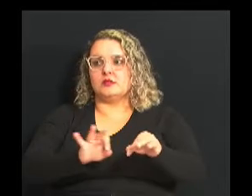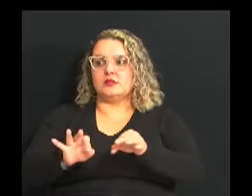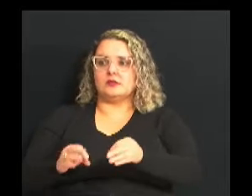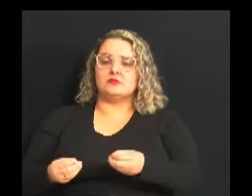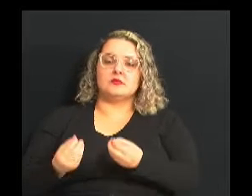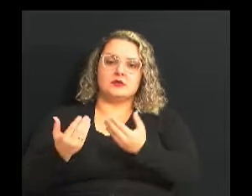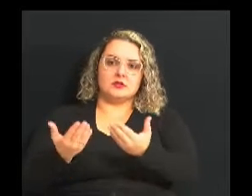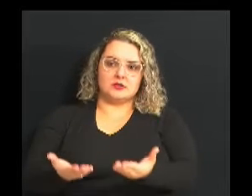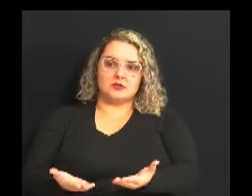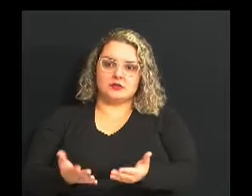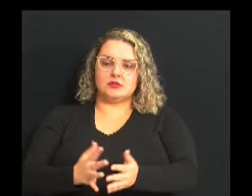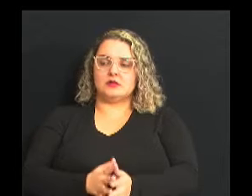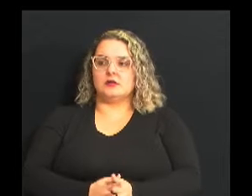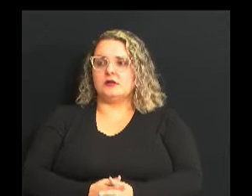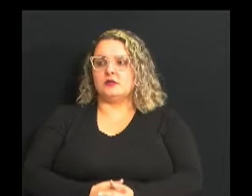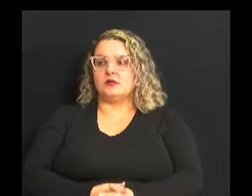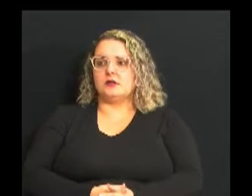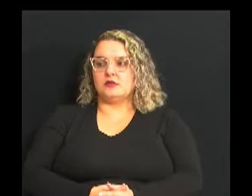passando, eles